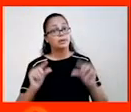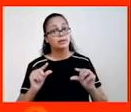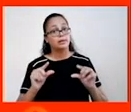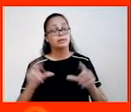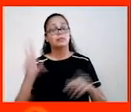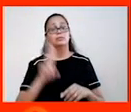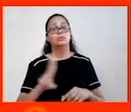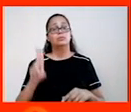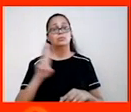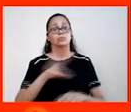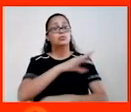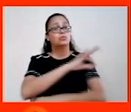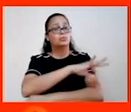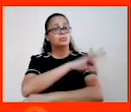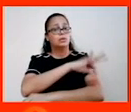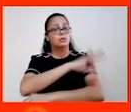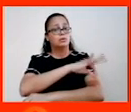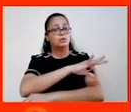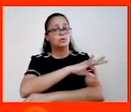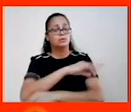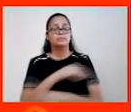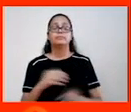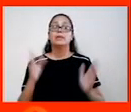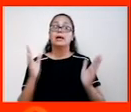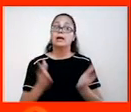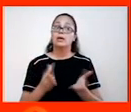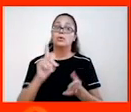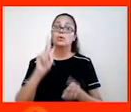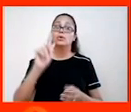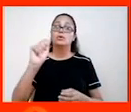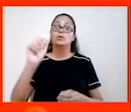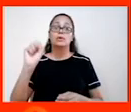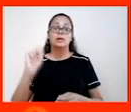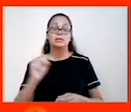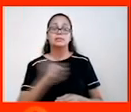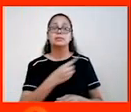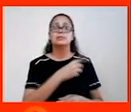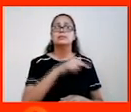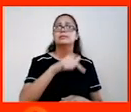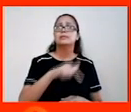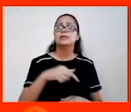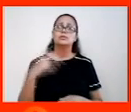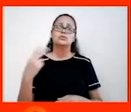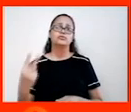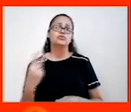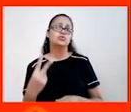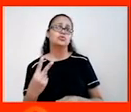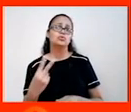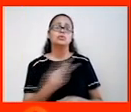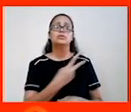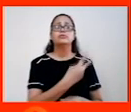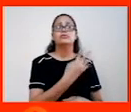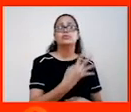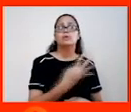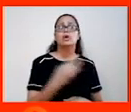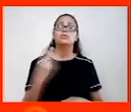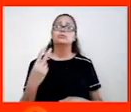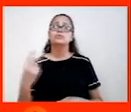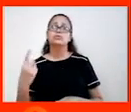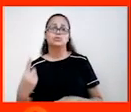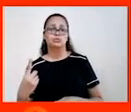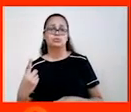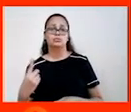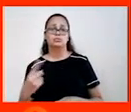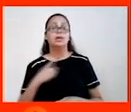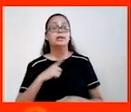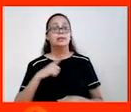da utilização do petróleo. No que se refere ao gás, olha só, 17%, 22%, 24%, 21%. Então